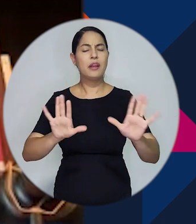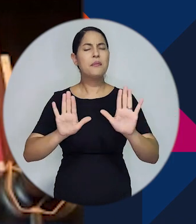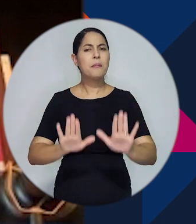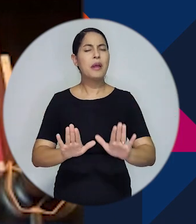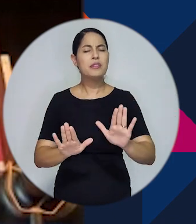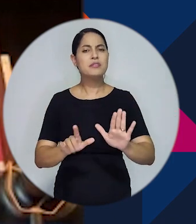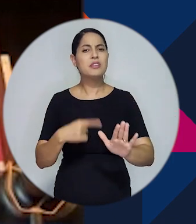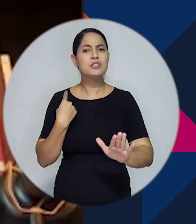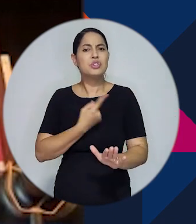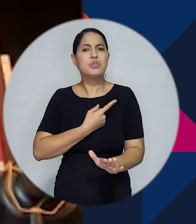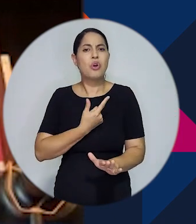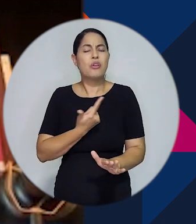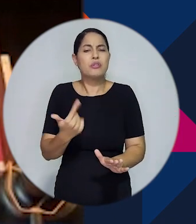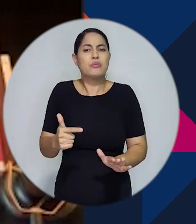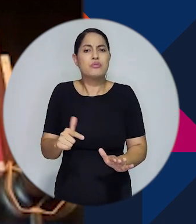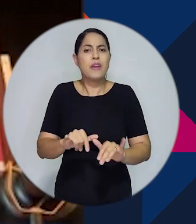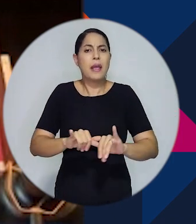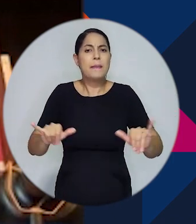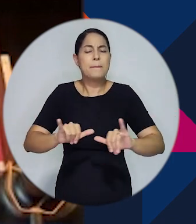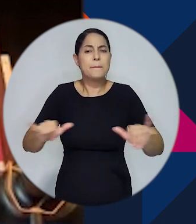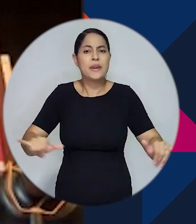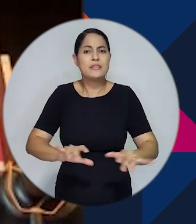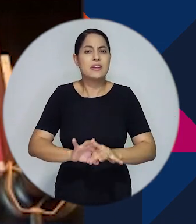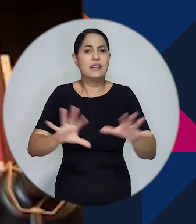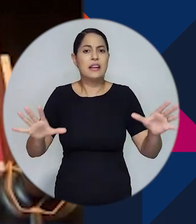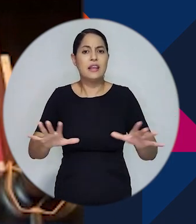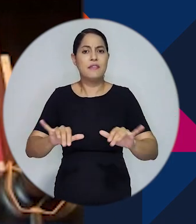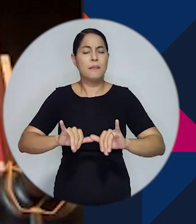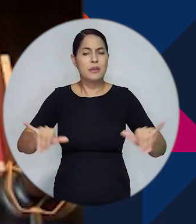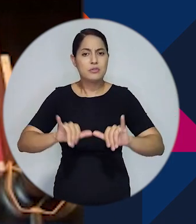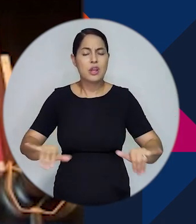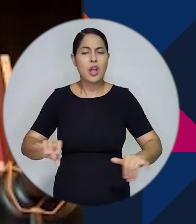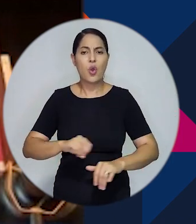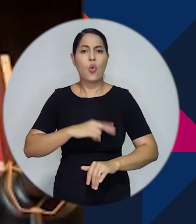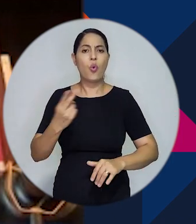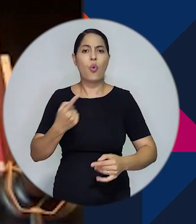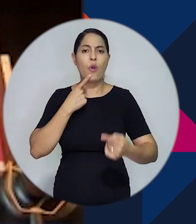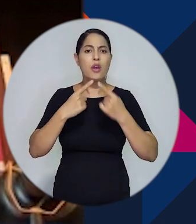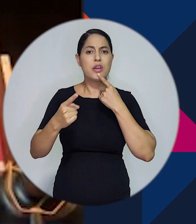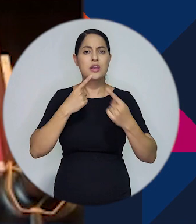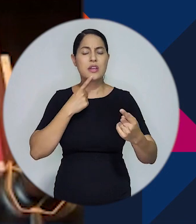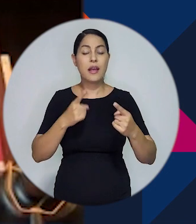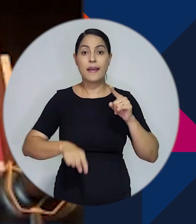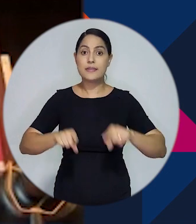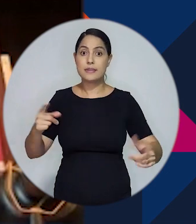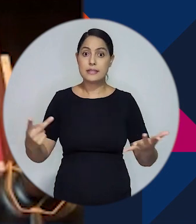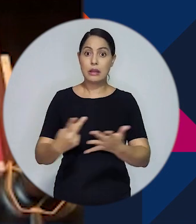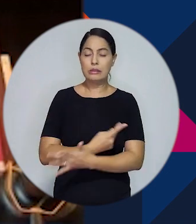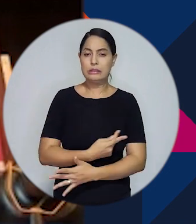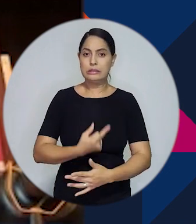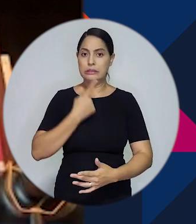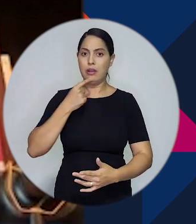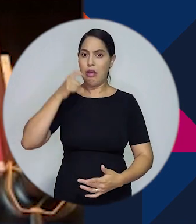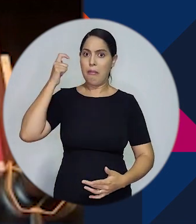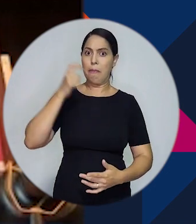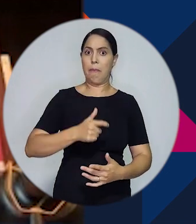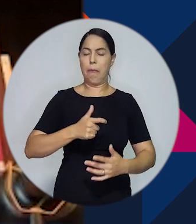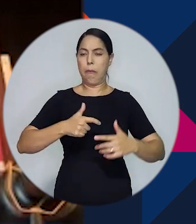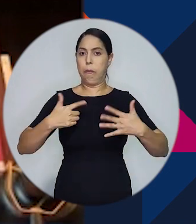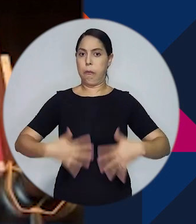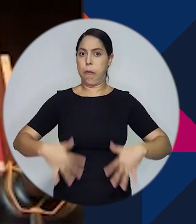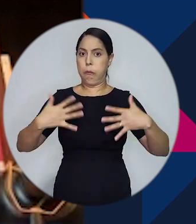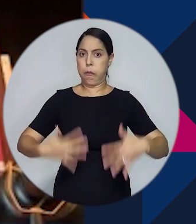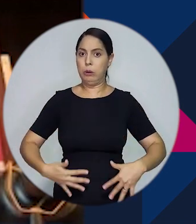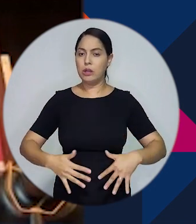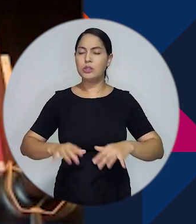não tivermos uma imprensa livre para noticiar, uma imprensa livre para criticar, ainda que de maneira ácida, que de